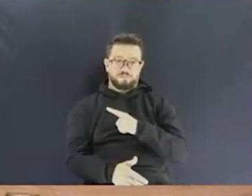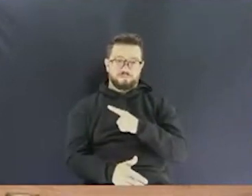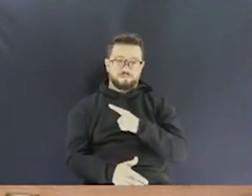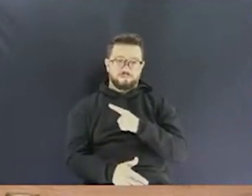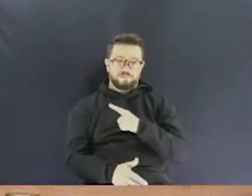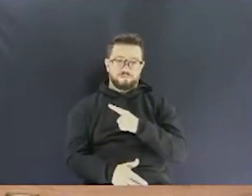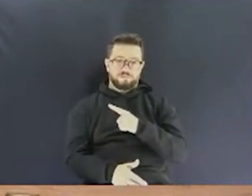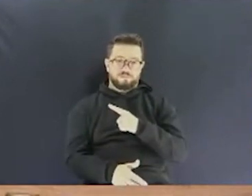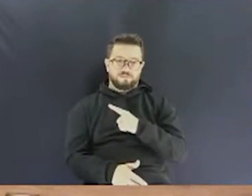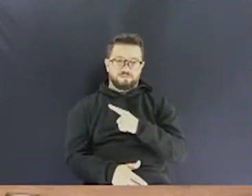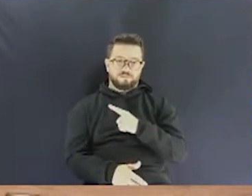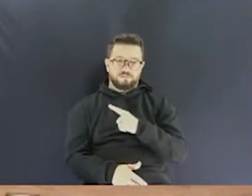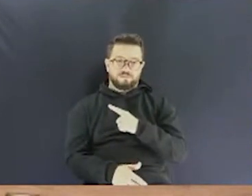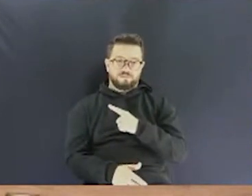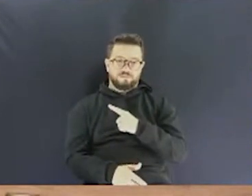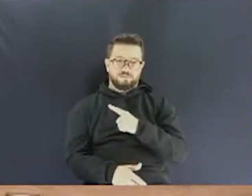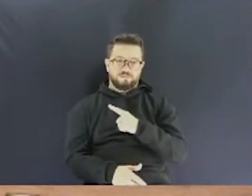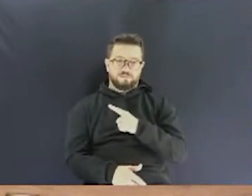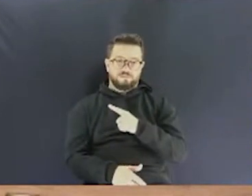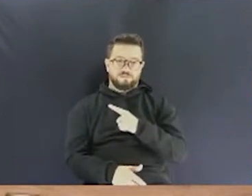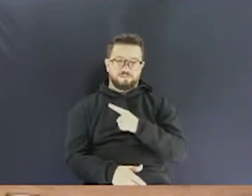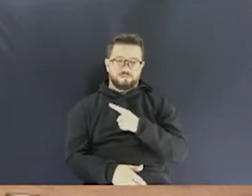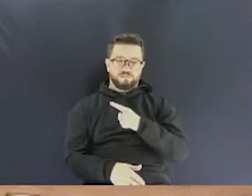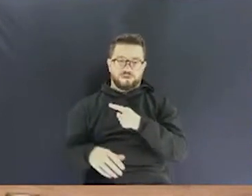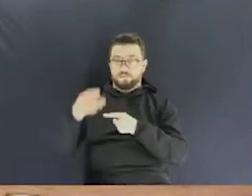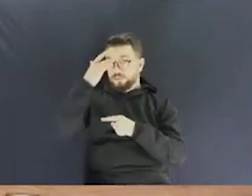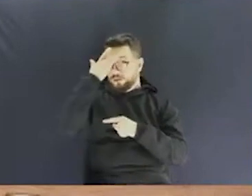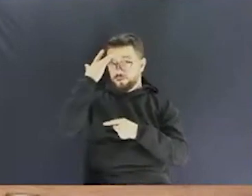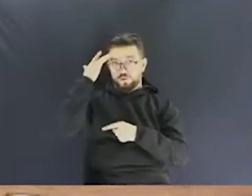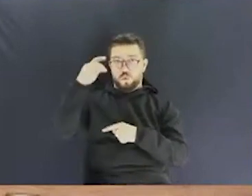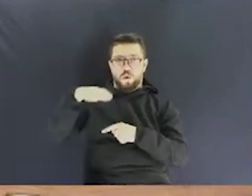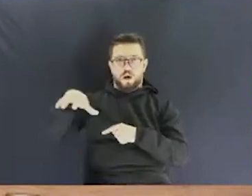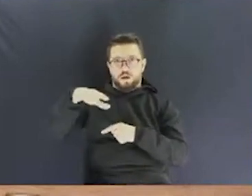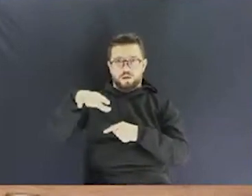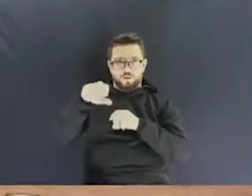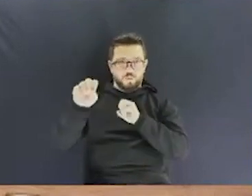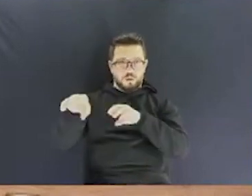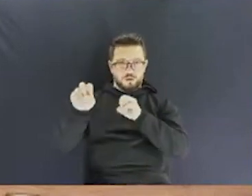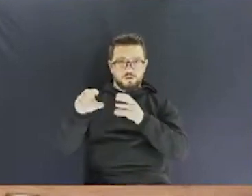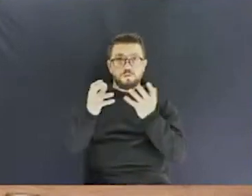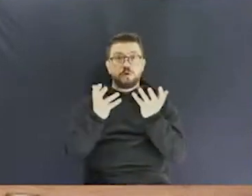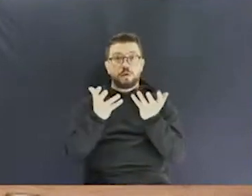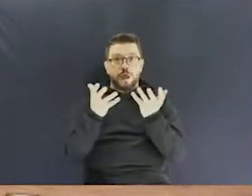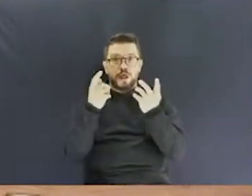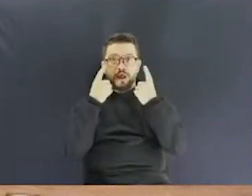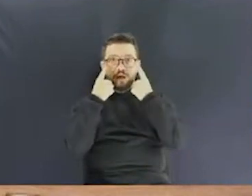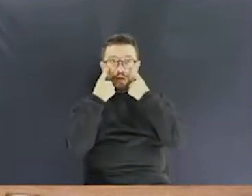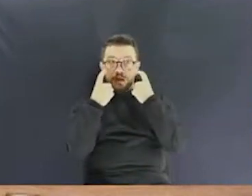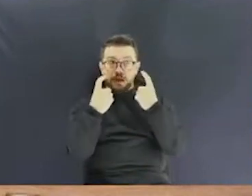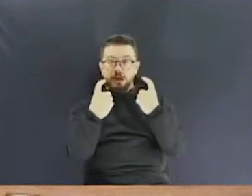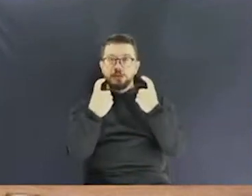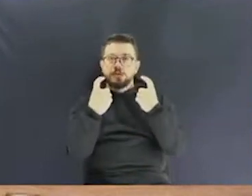um aprofundamento, aí junto com o pessoal da Secretaria de Educação, para tentar entender um pouco melhor esses números e deixar eles de uma forma mais